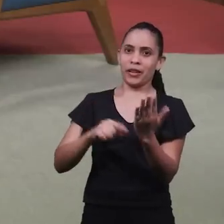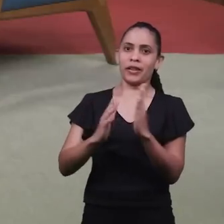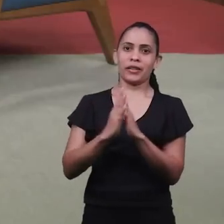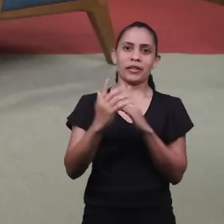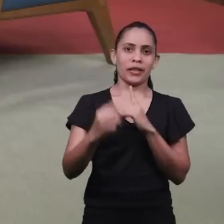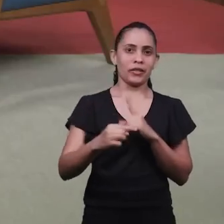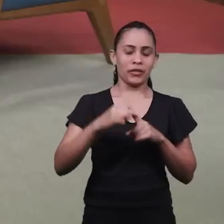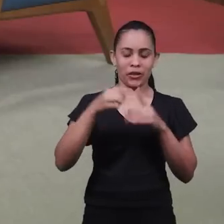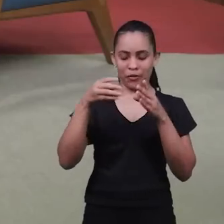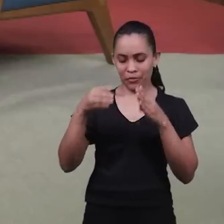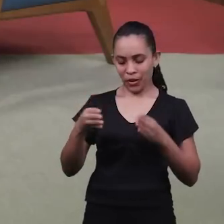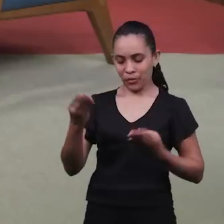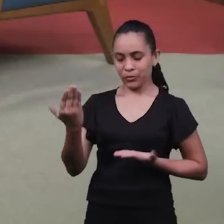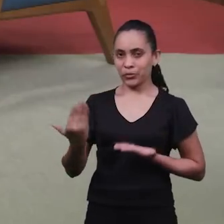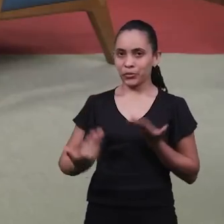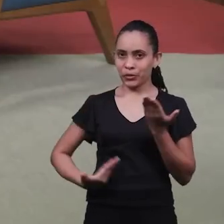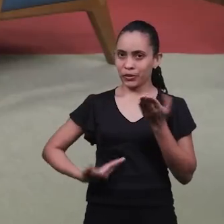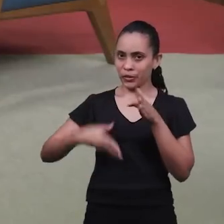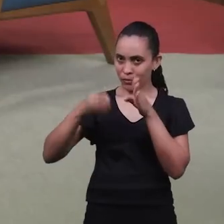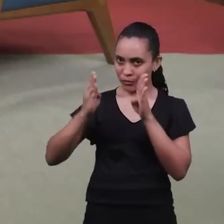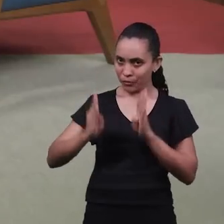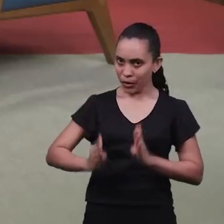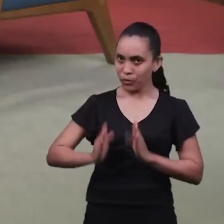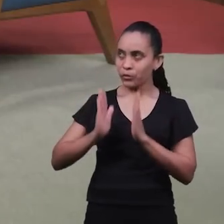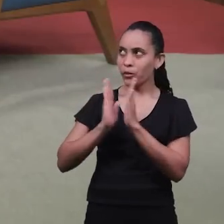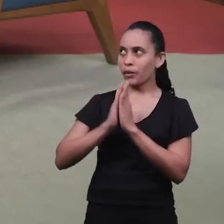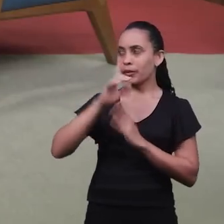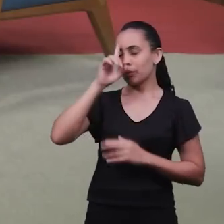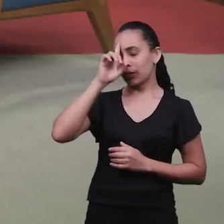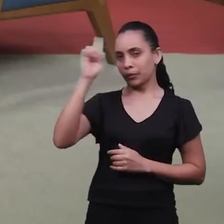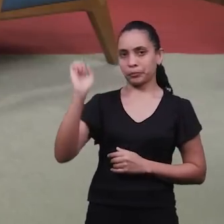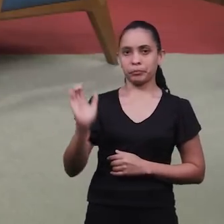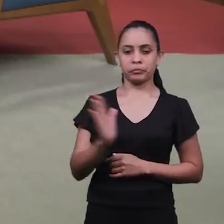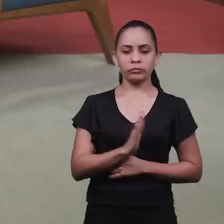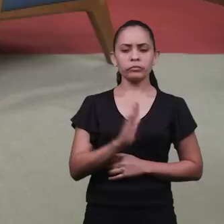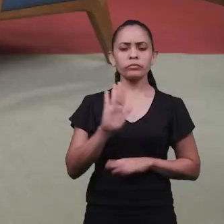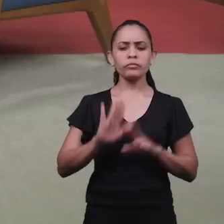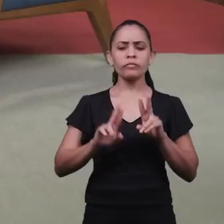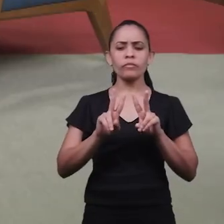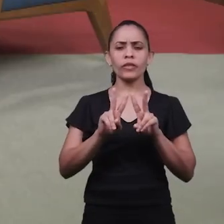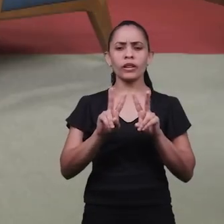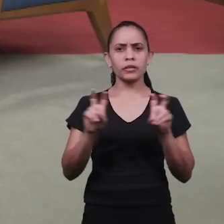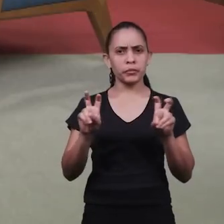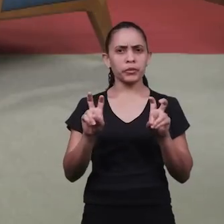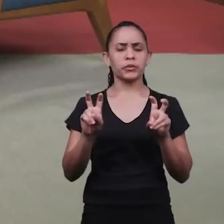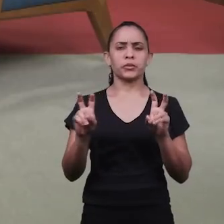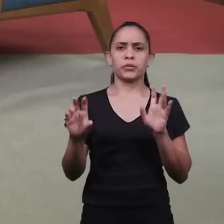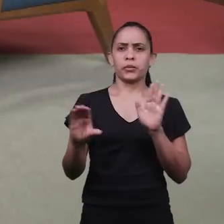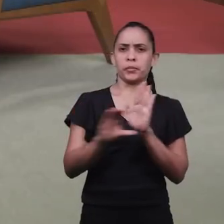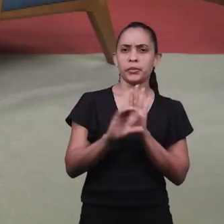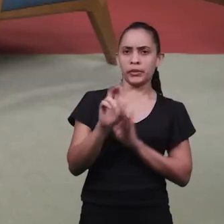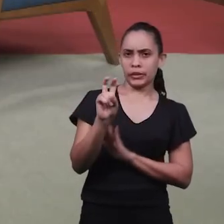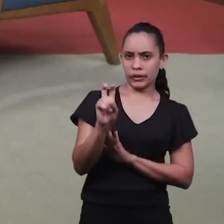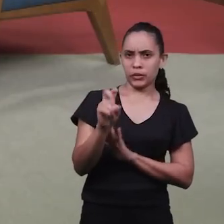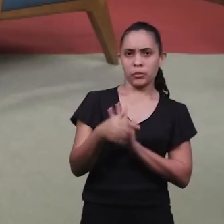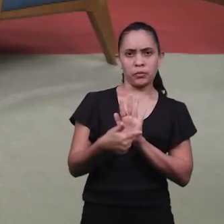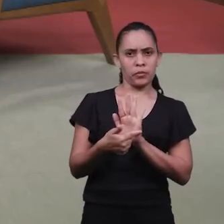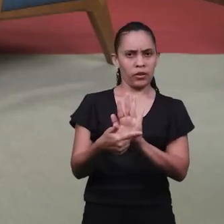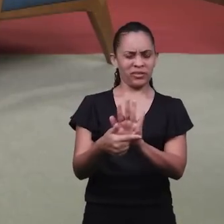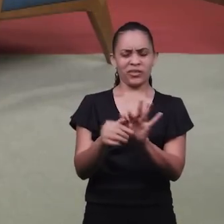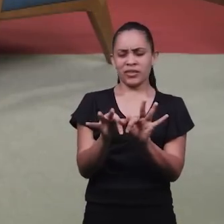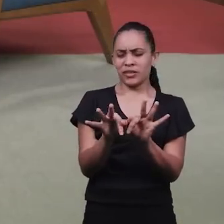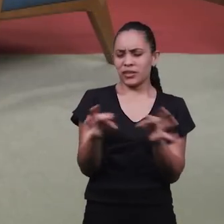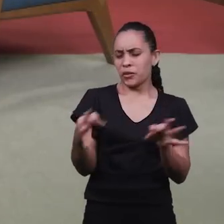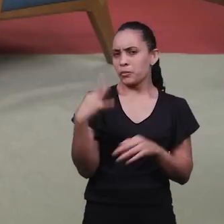da igreja fiel, do crente, daquele que busca o Senhor. E torna algumas expressões, como por exemplo no capítulo 5,